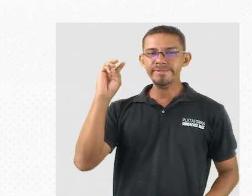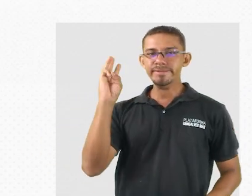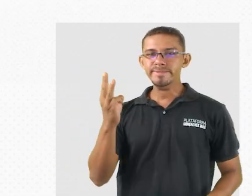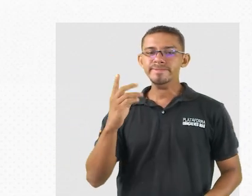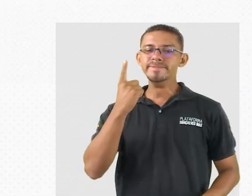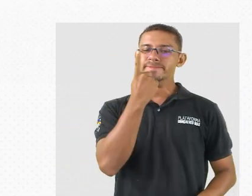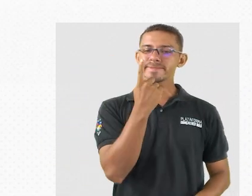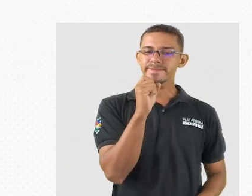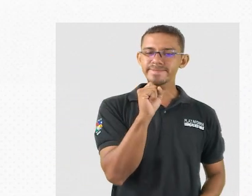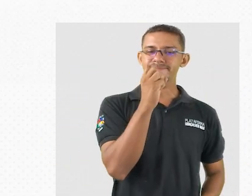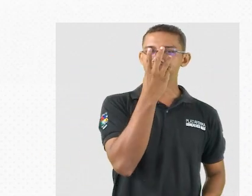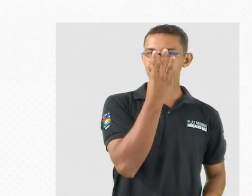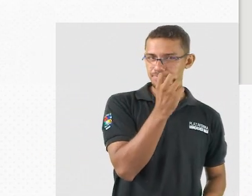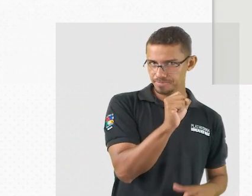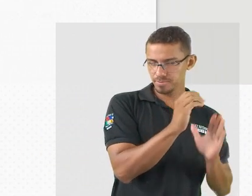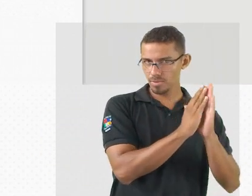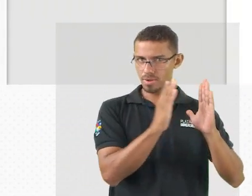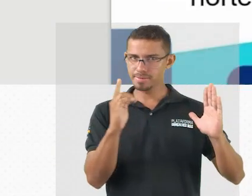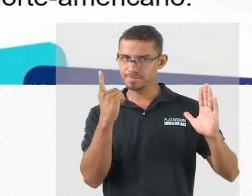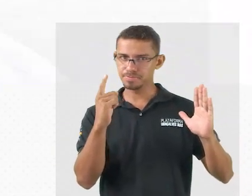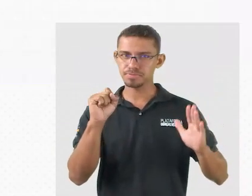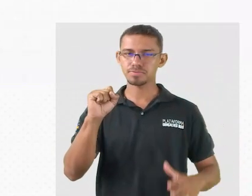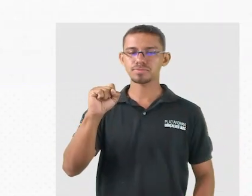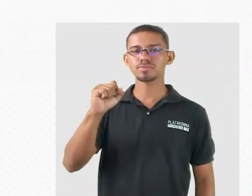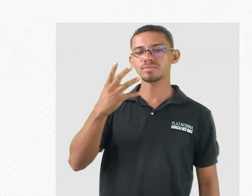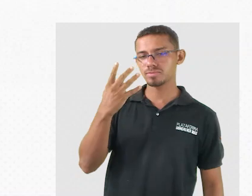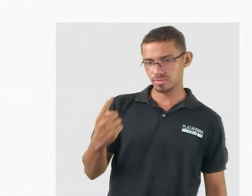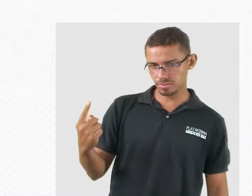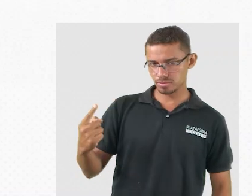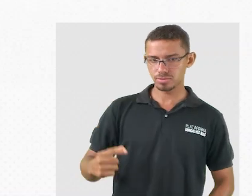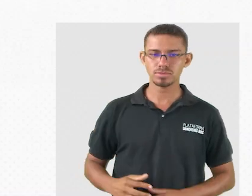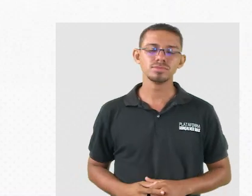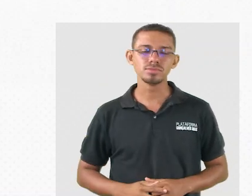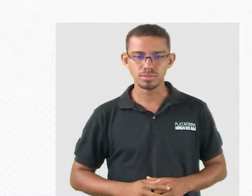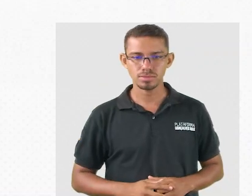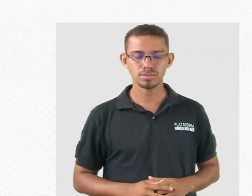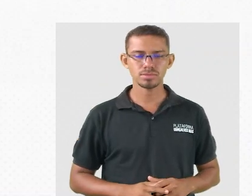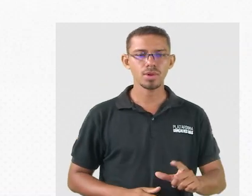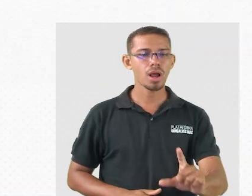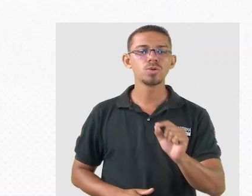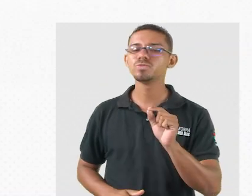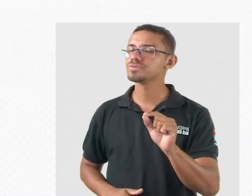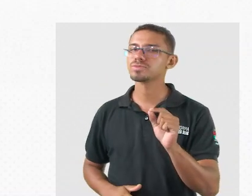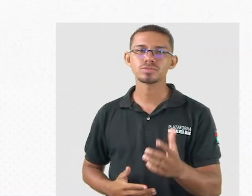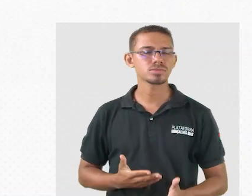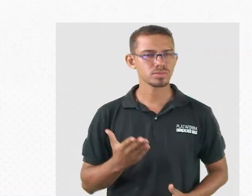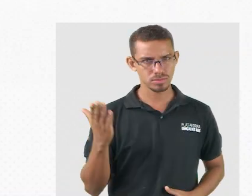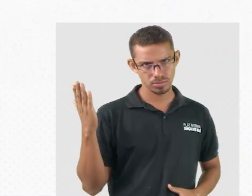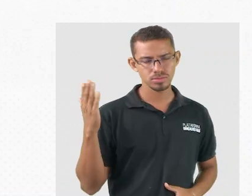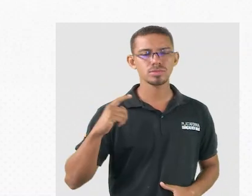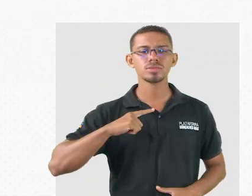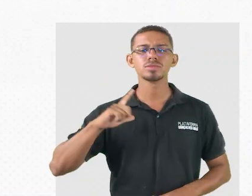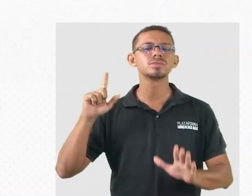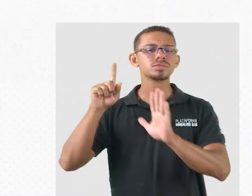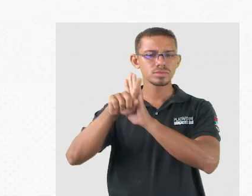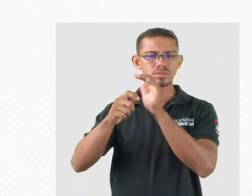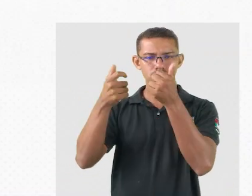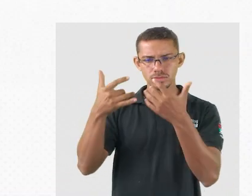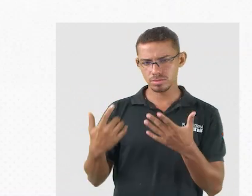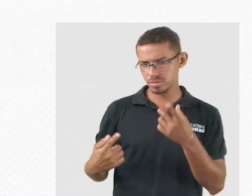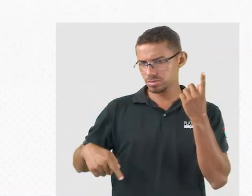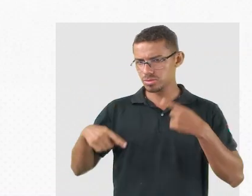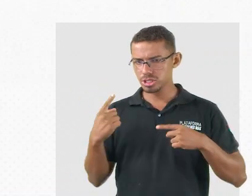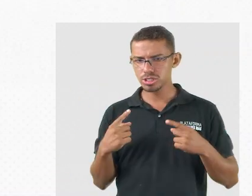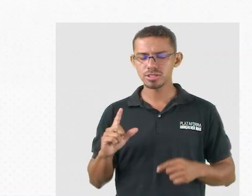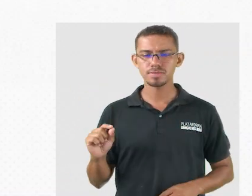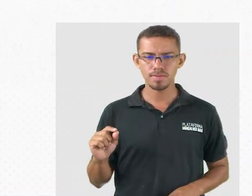em 1888 a 1841. Bom, e aí, o que seria, né, essas questões políticas?